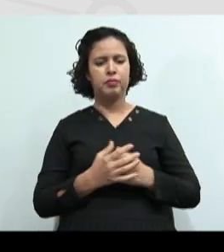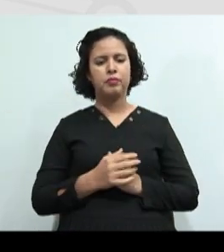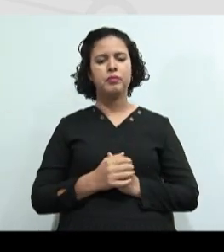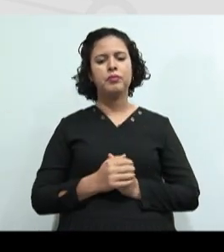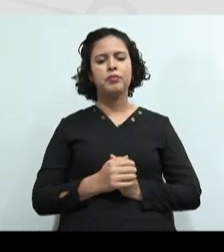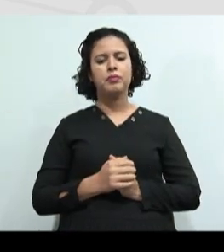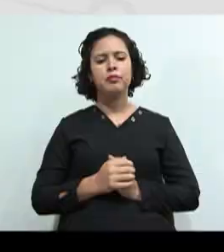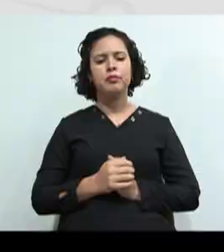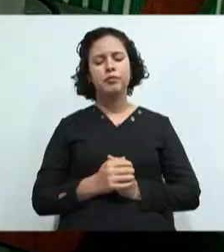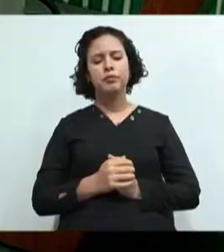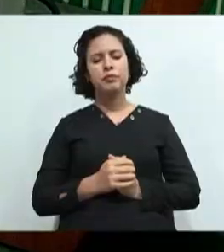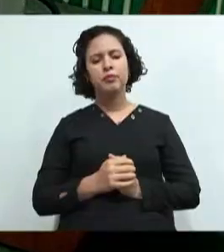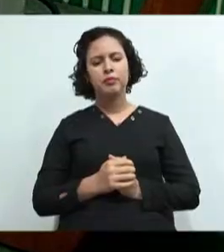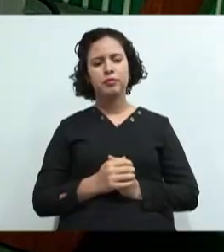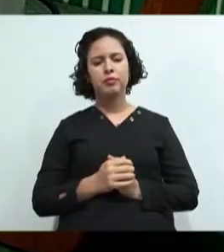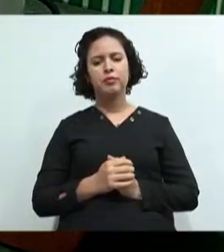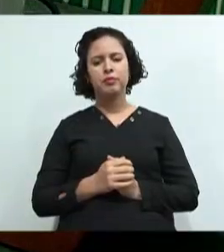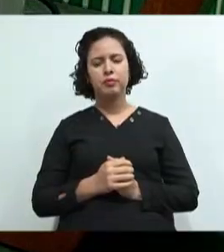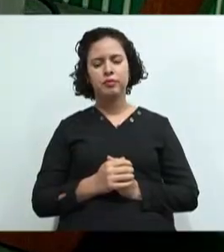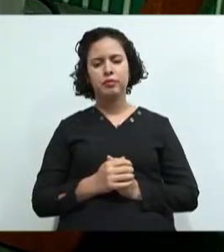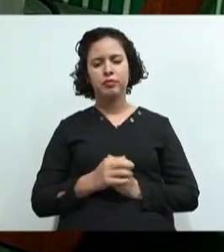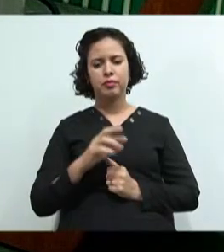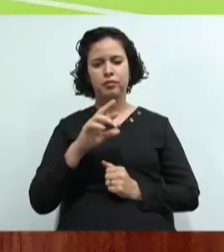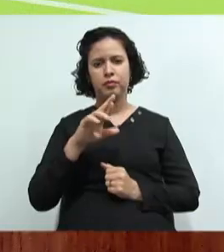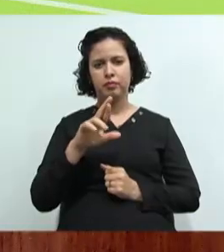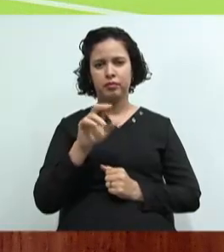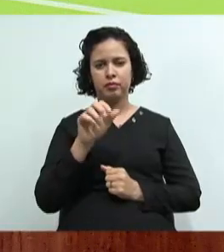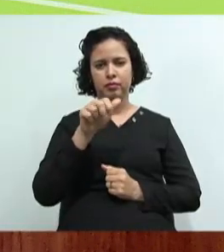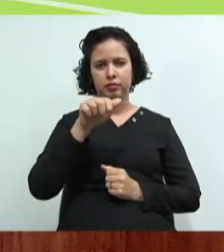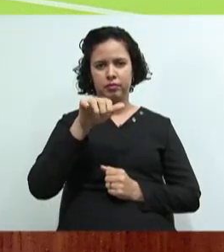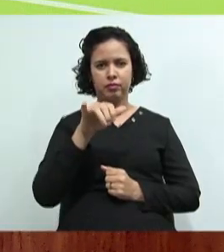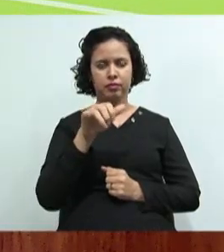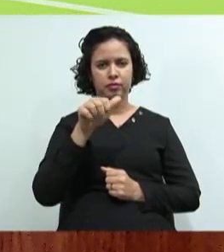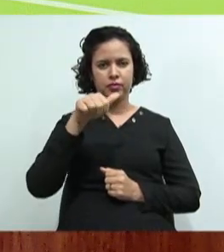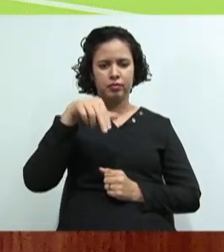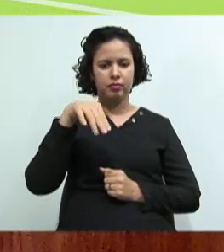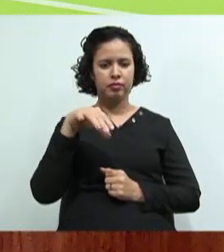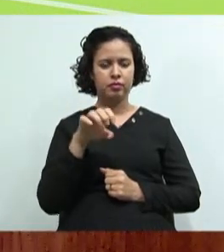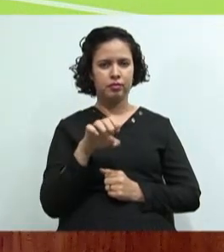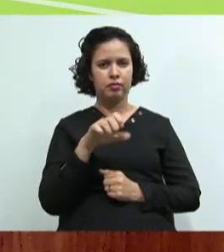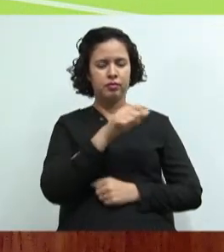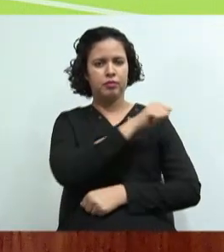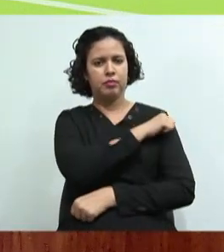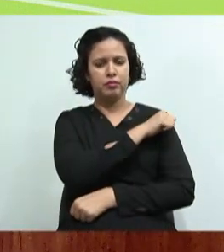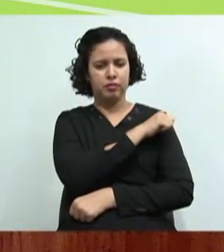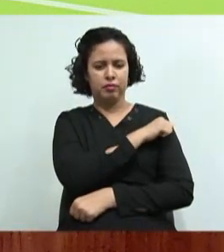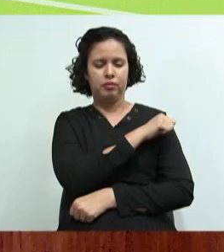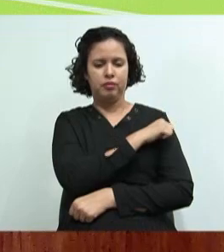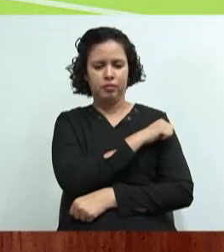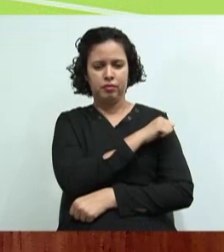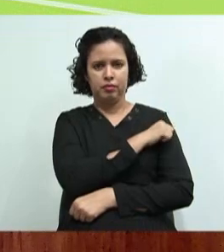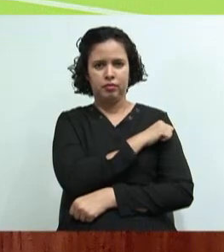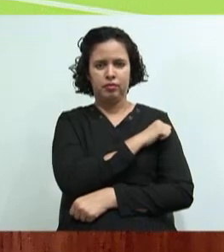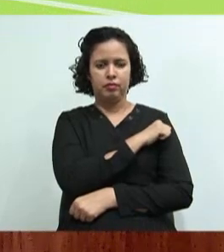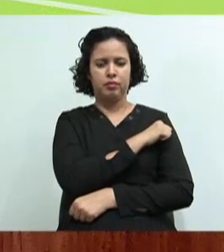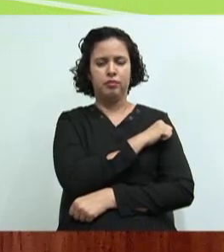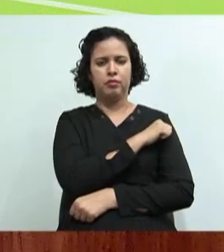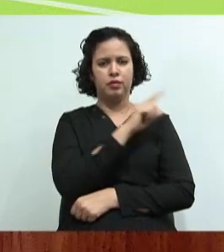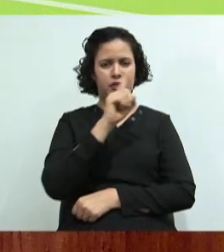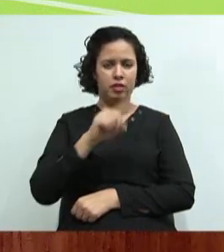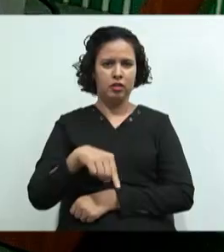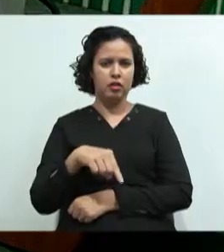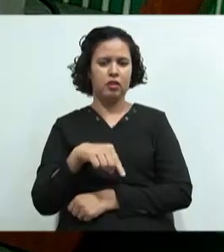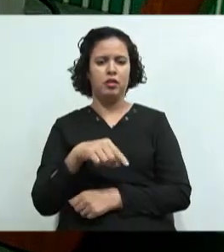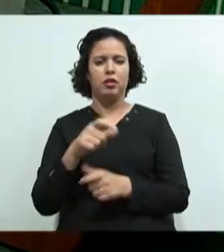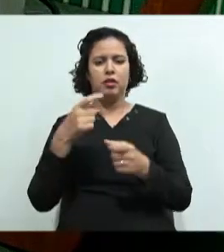aí, professor. Agora sim, professor, a Rayane, da escola Jaime Peixoto de Alencar, do distrito de Extrema.